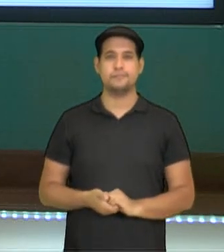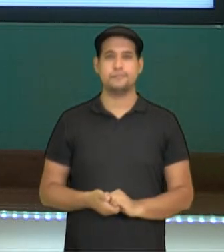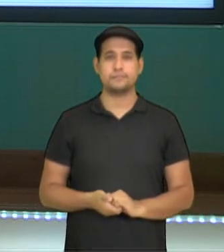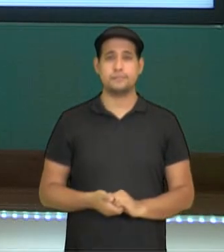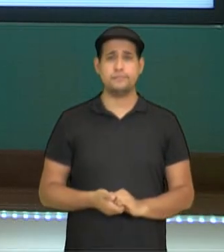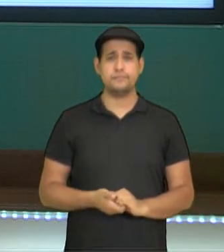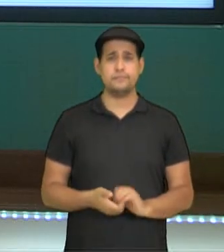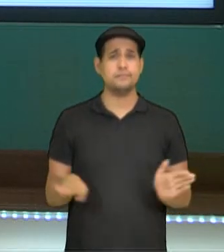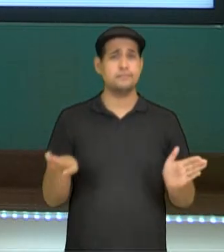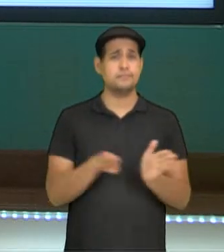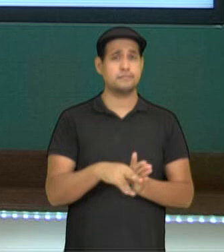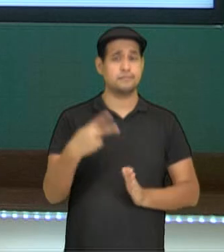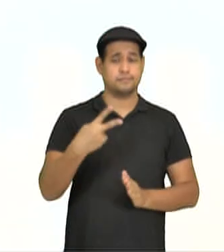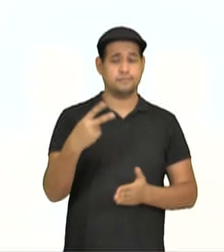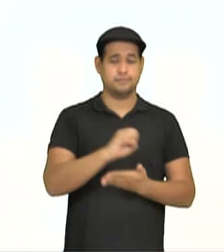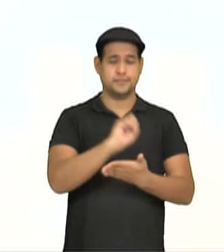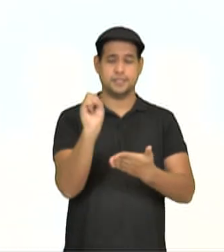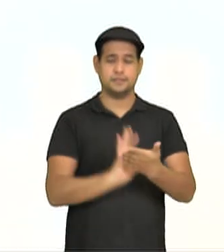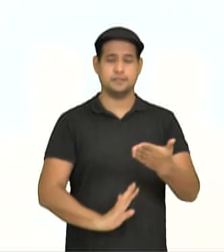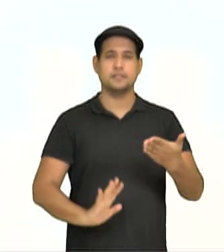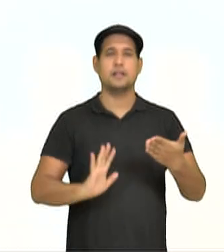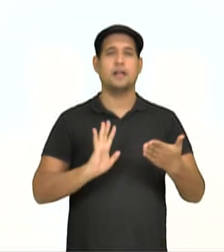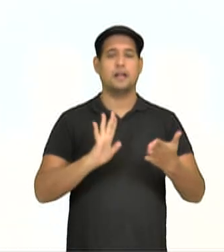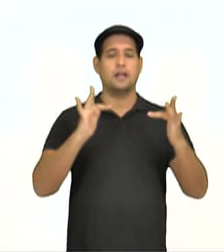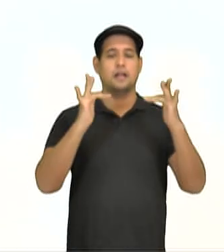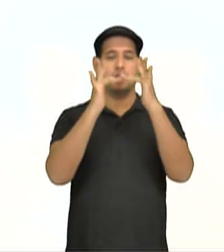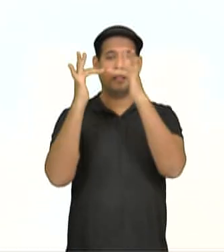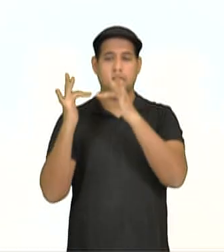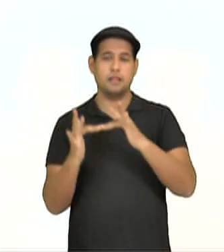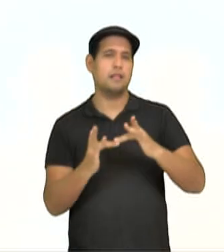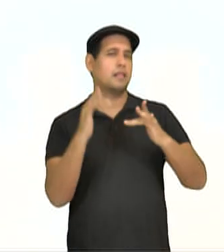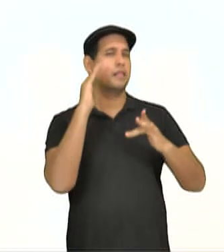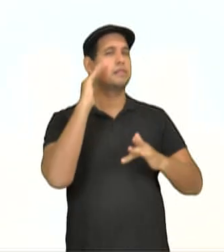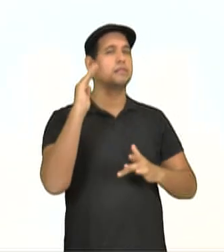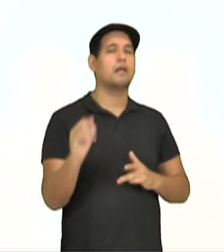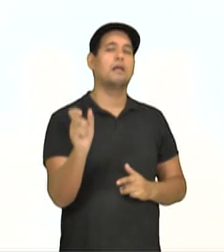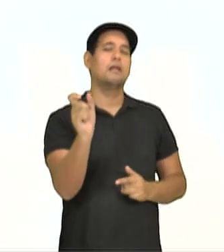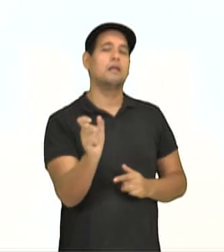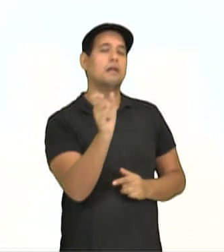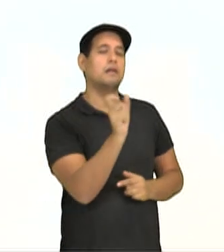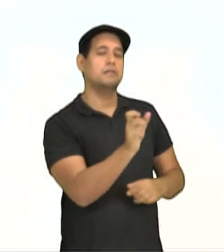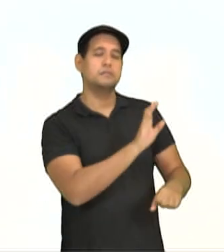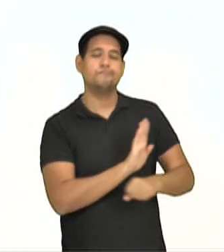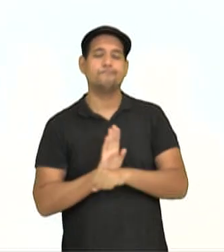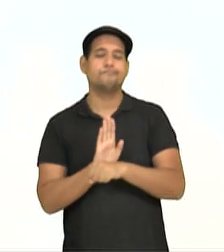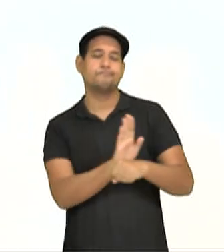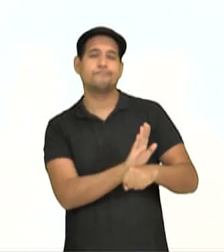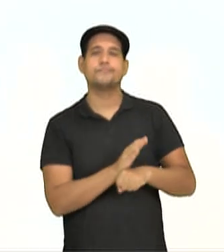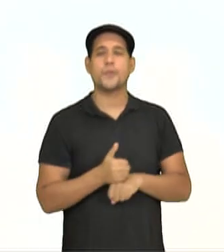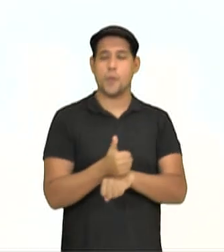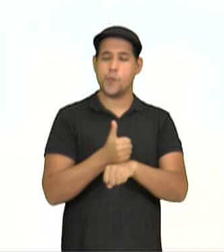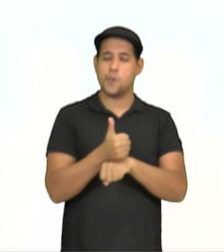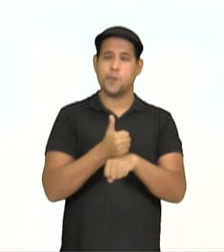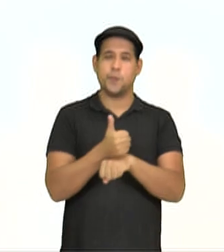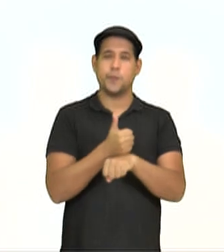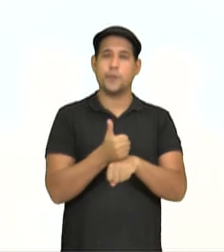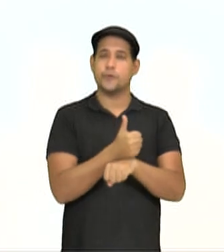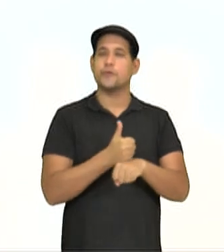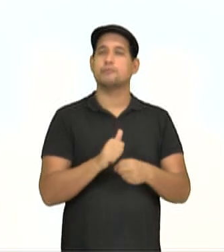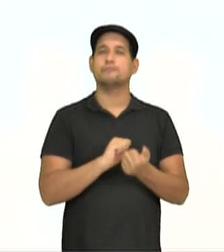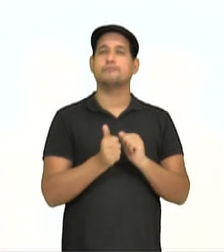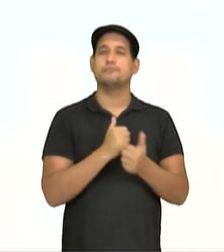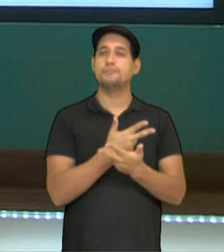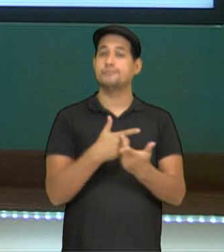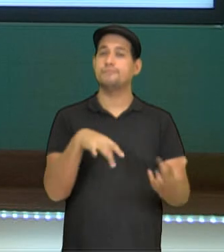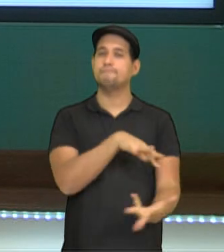E a gente chega no nosso segundo exercício. Relacione os principais aspectos que contribuíram para a profissionalização do